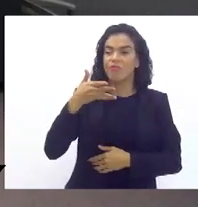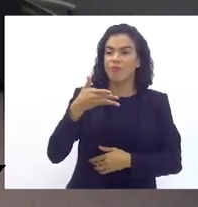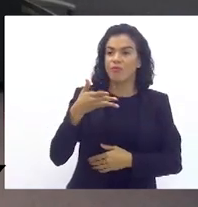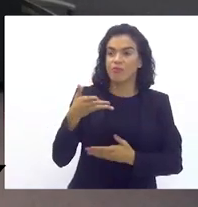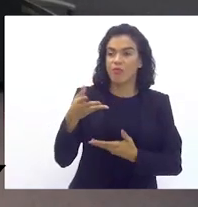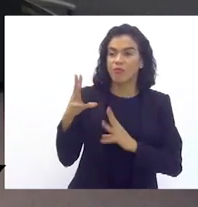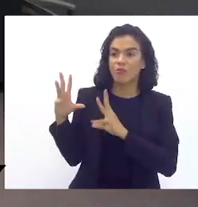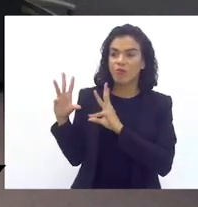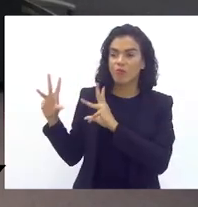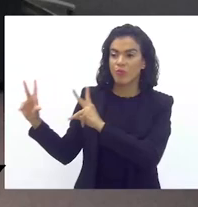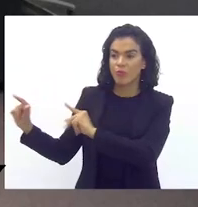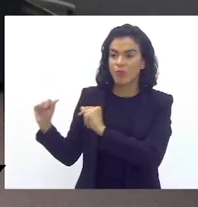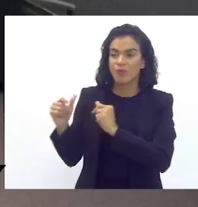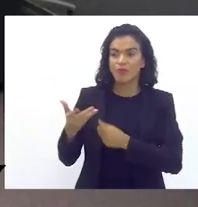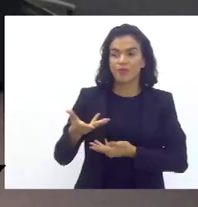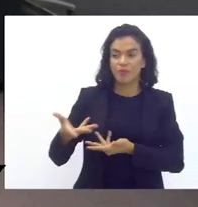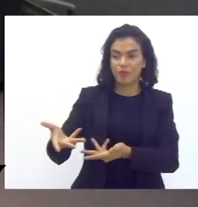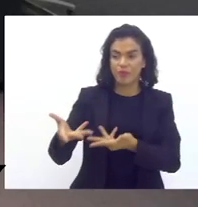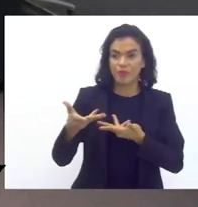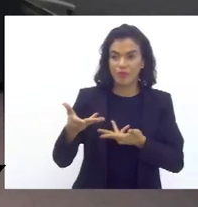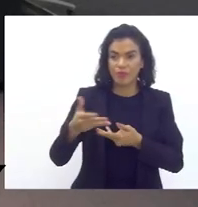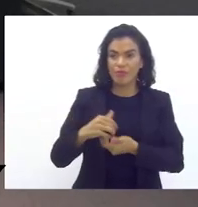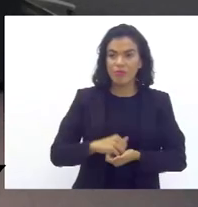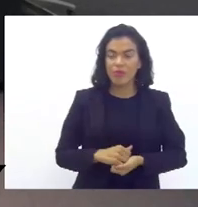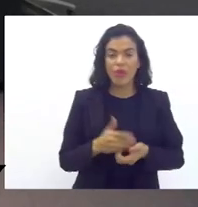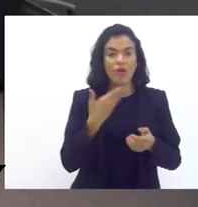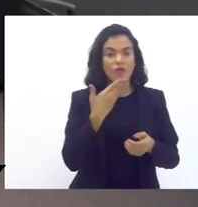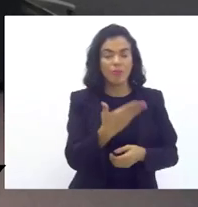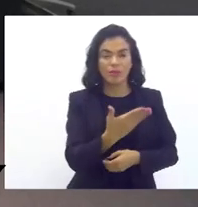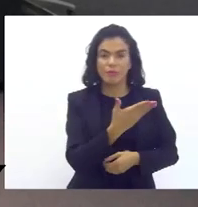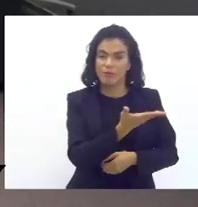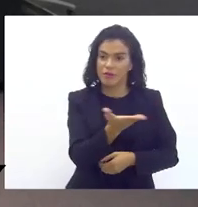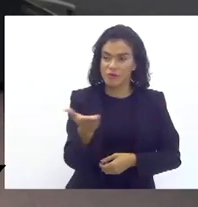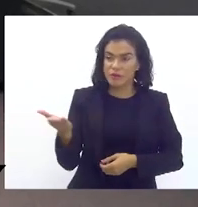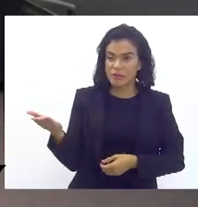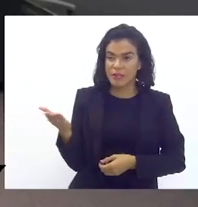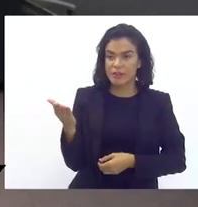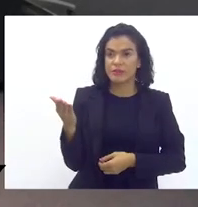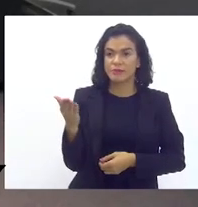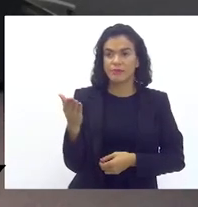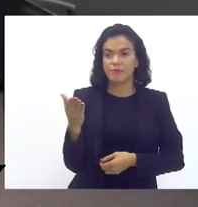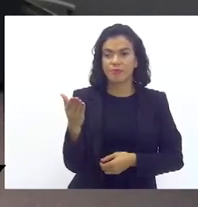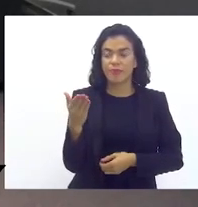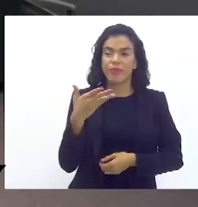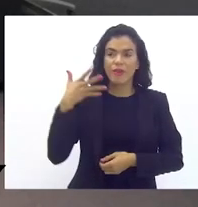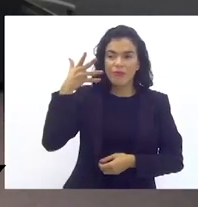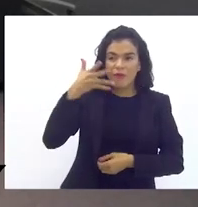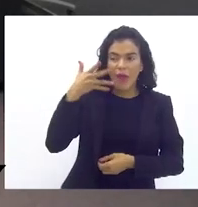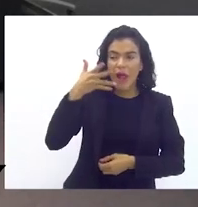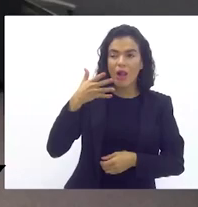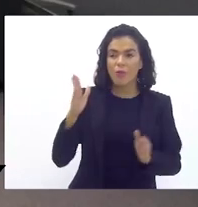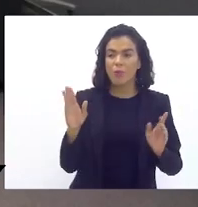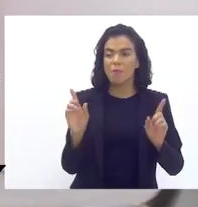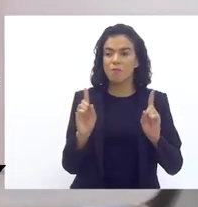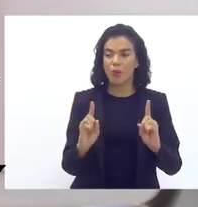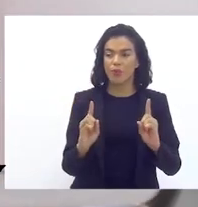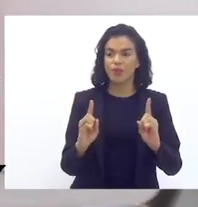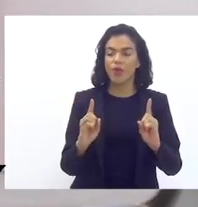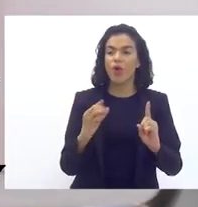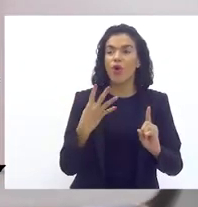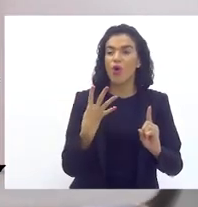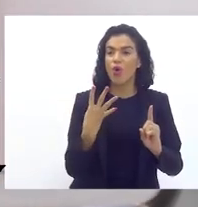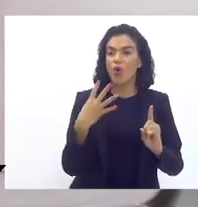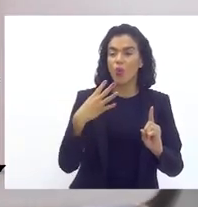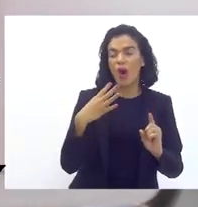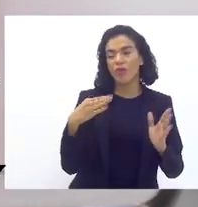pedir para as companheiras os companheiros tentarem Ter suas falas entre quatro e cinco minutos depois